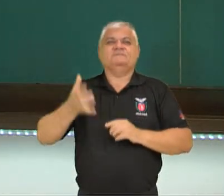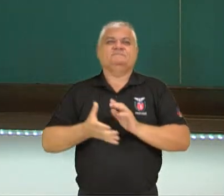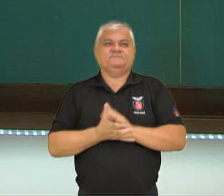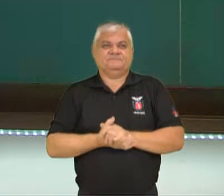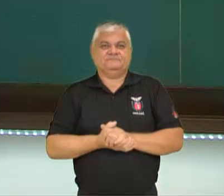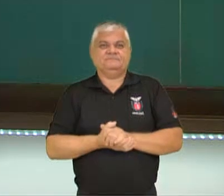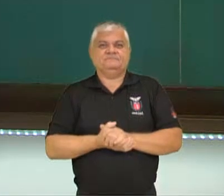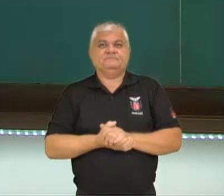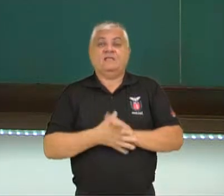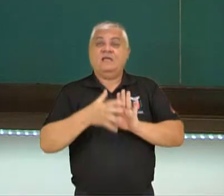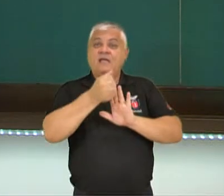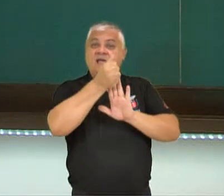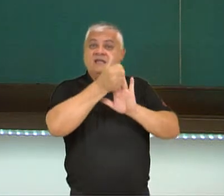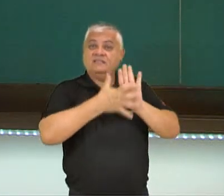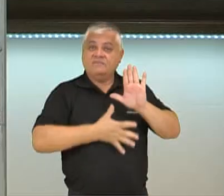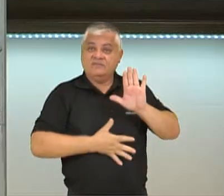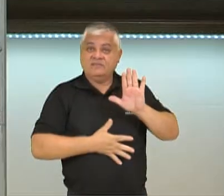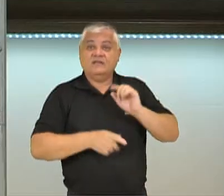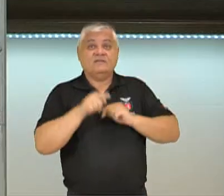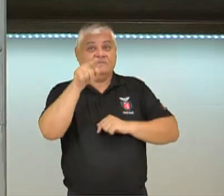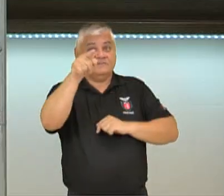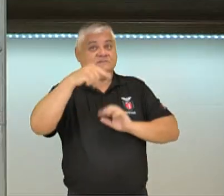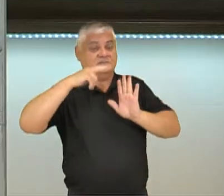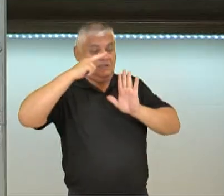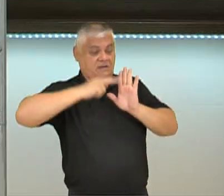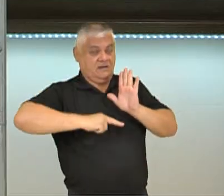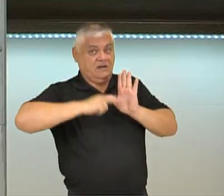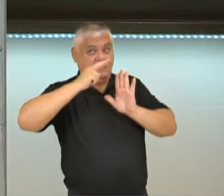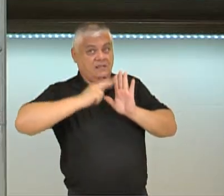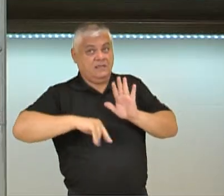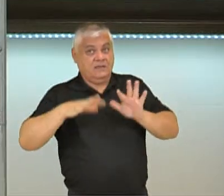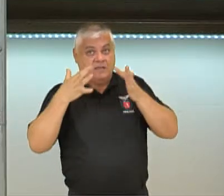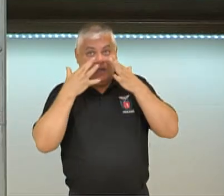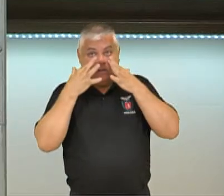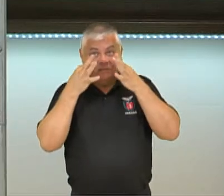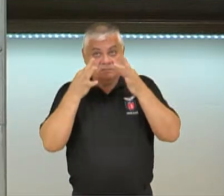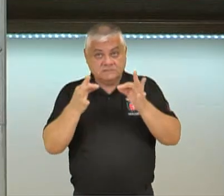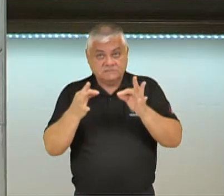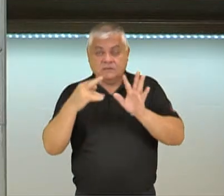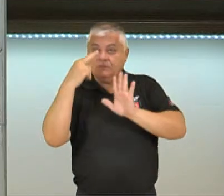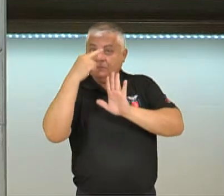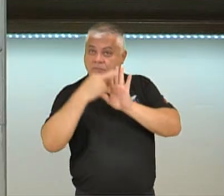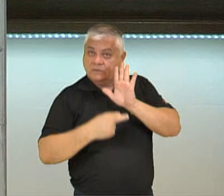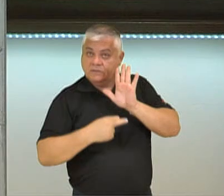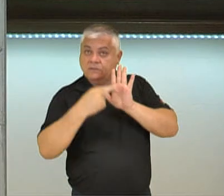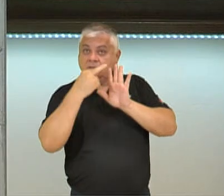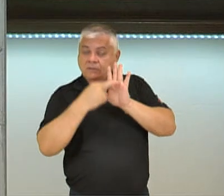a nossa atividade. Eu quero que vocês leiam com atenção, né, a nossa